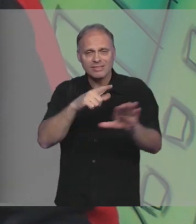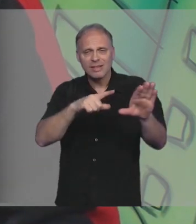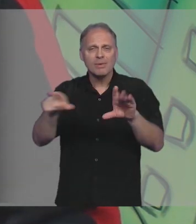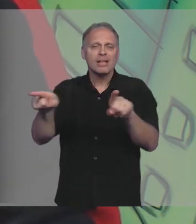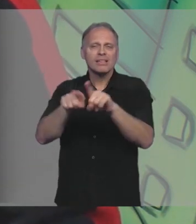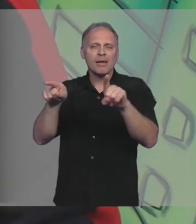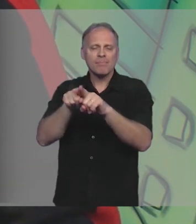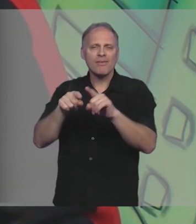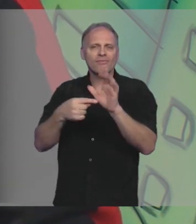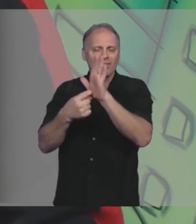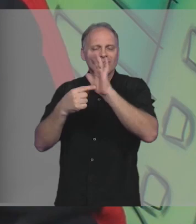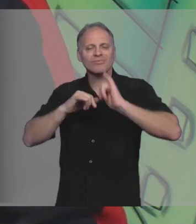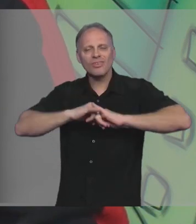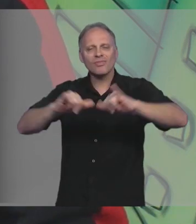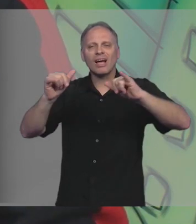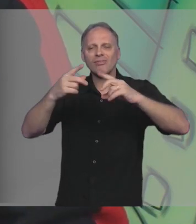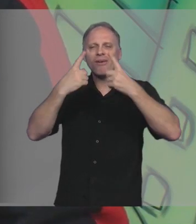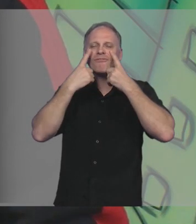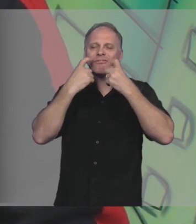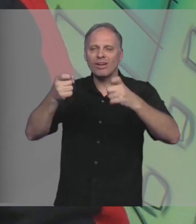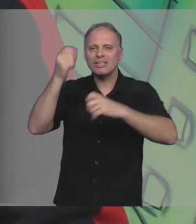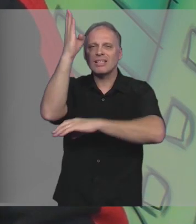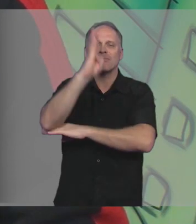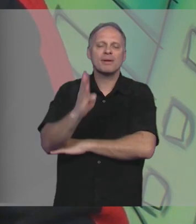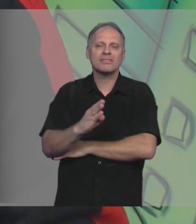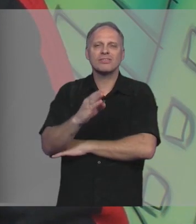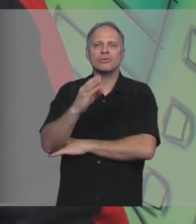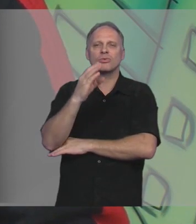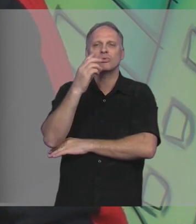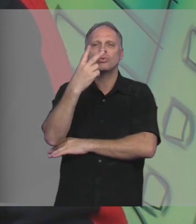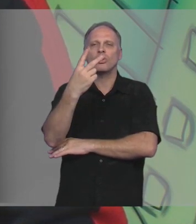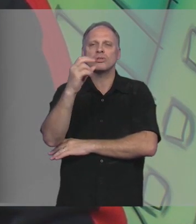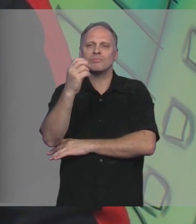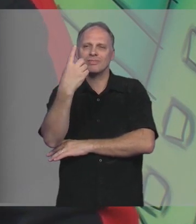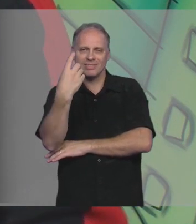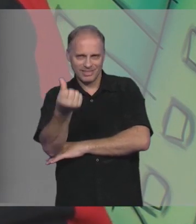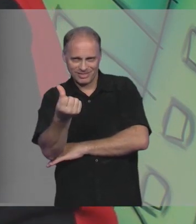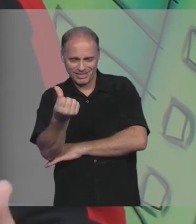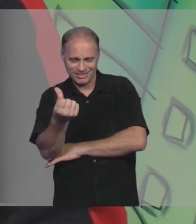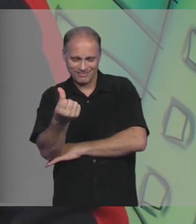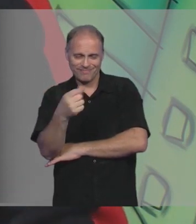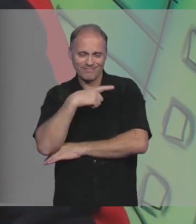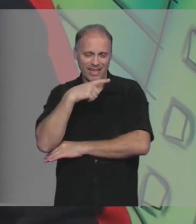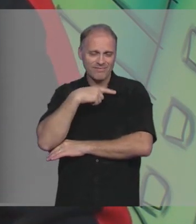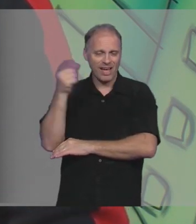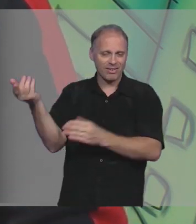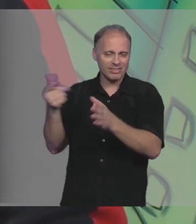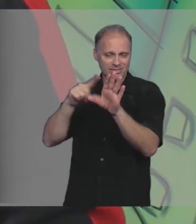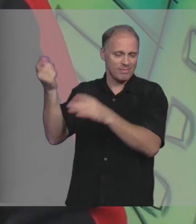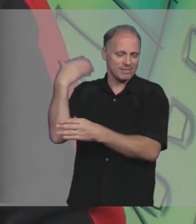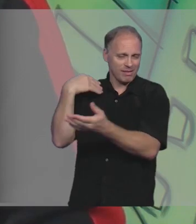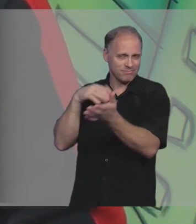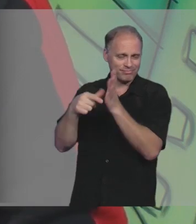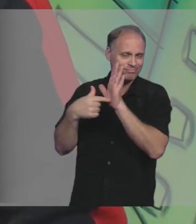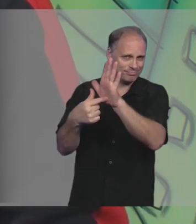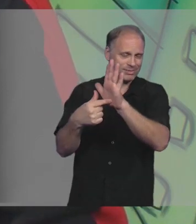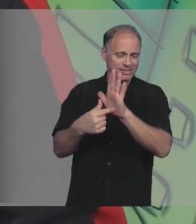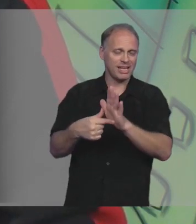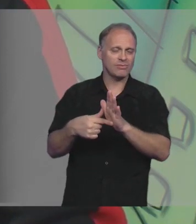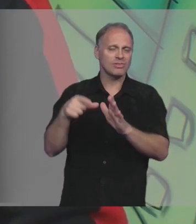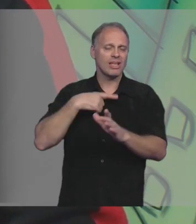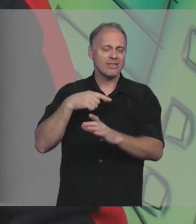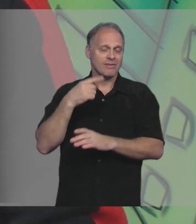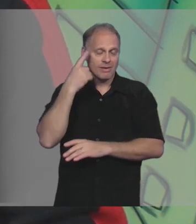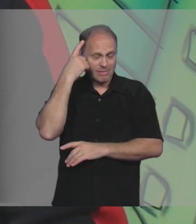da Violência no Brasil 2016. Tá? Foi publicado nessa semana. E aí tem um dado